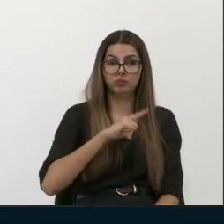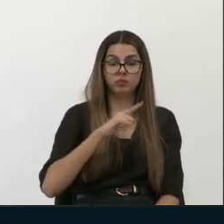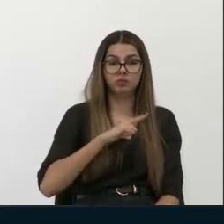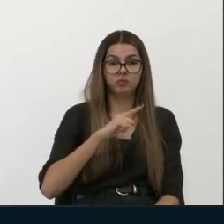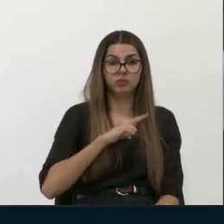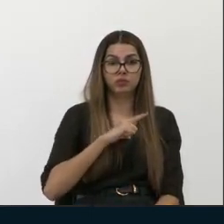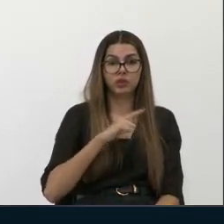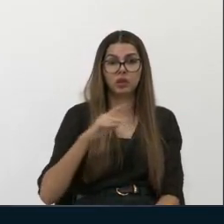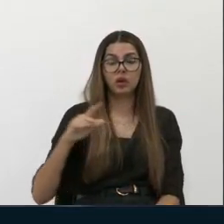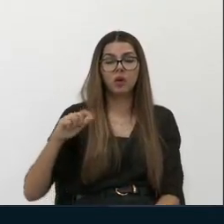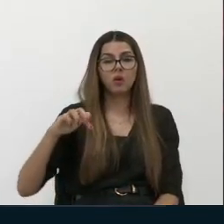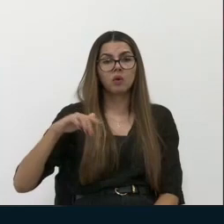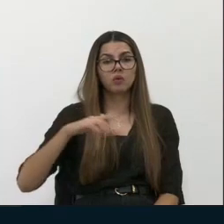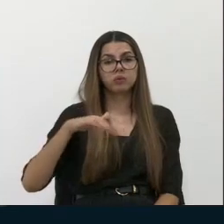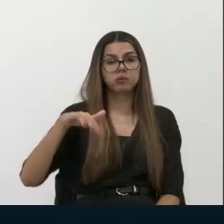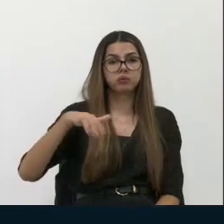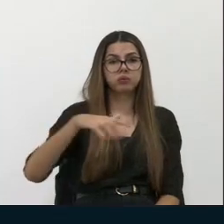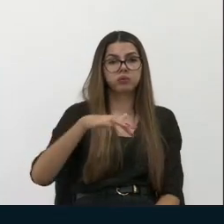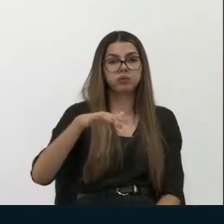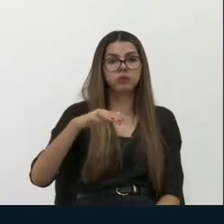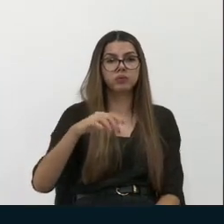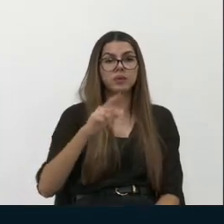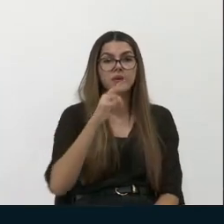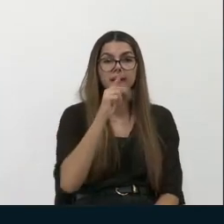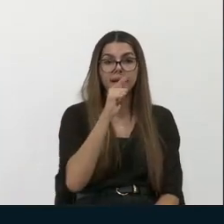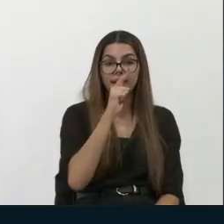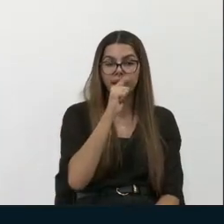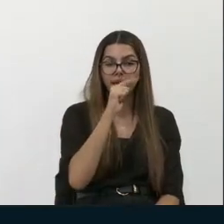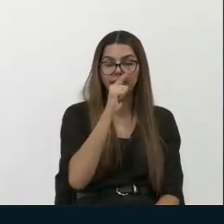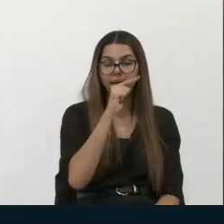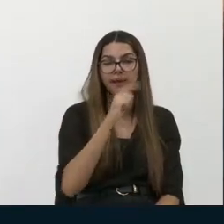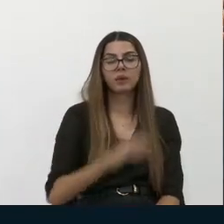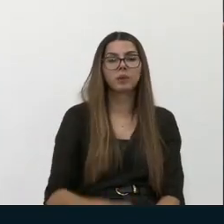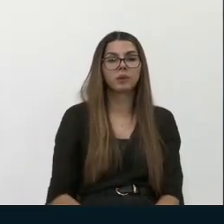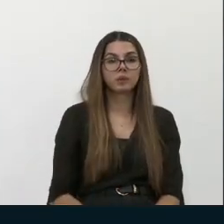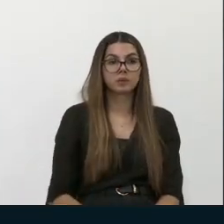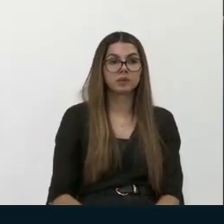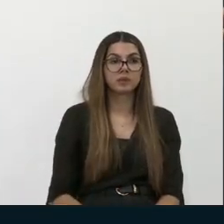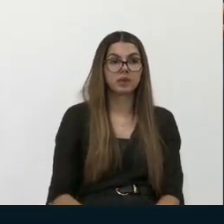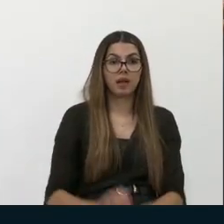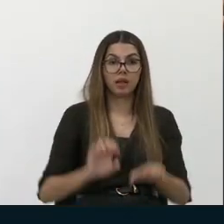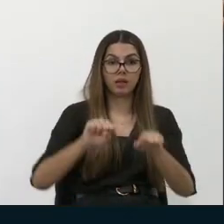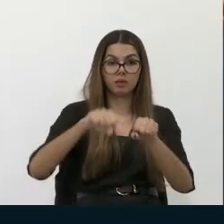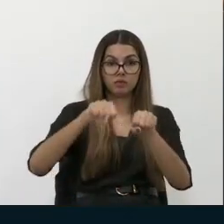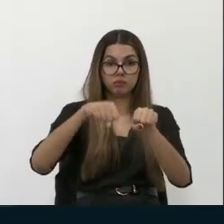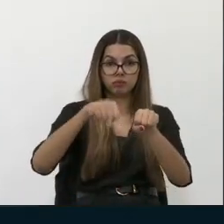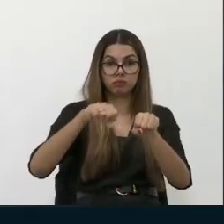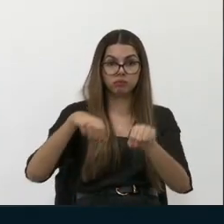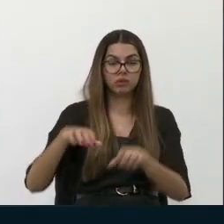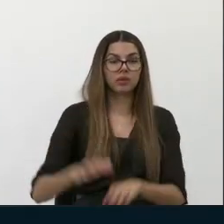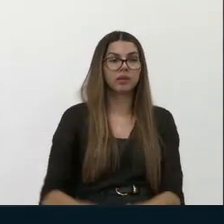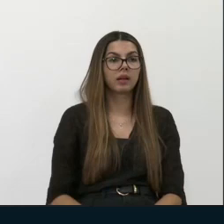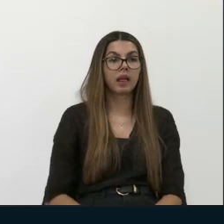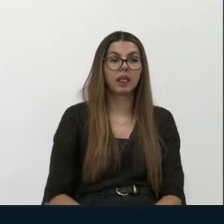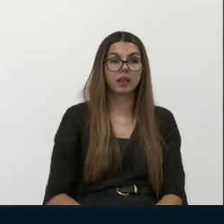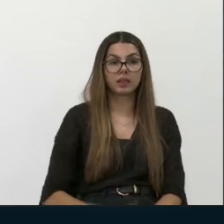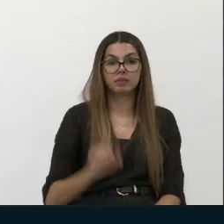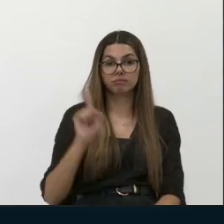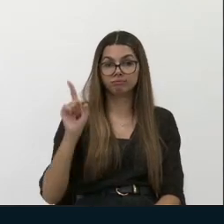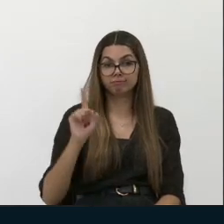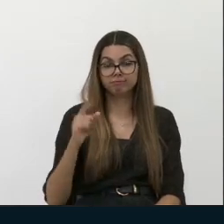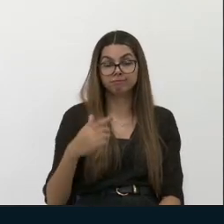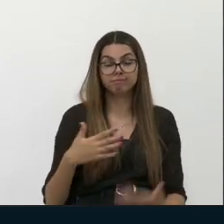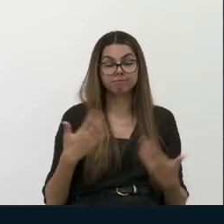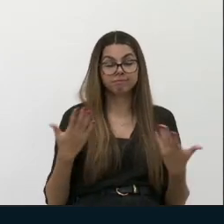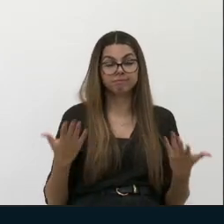Se tivesse um lugarzinho para ele andar de jet ski aqui em Guarulhos, ele vinha. Em Nazaré ele ia, agora aqui não. Né? E é por